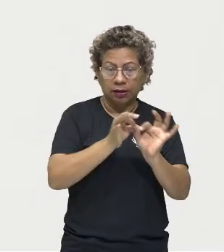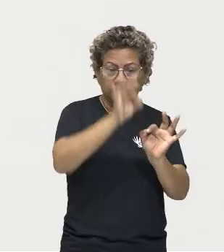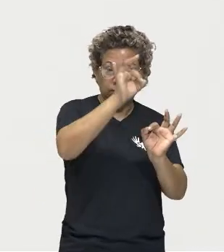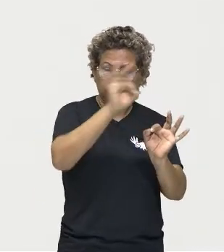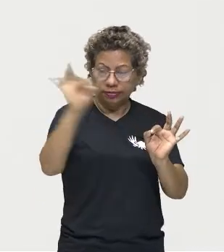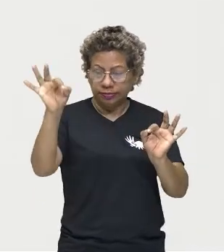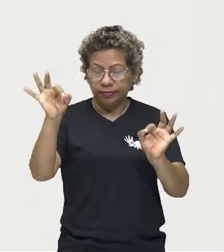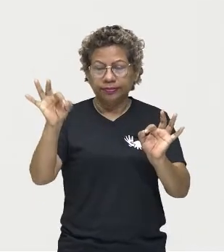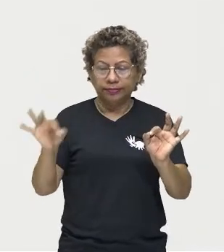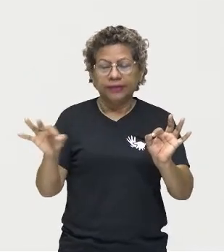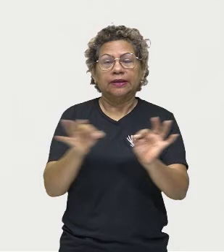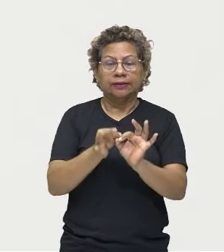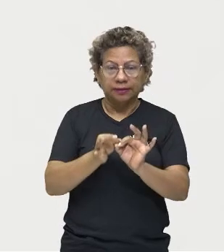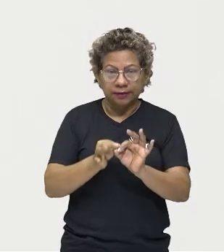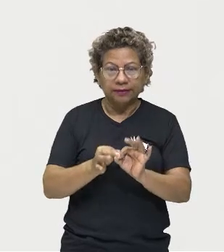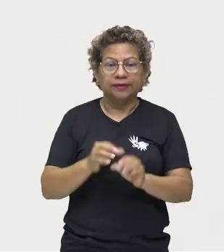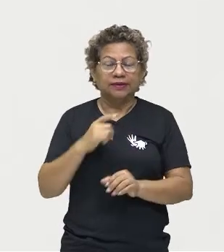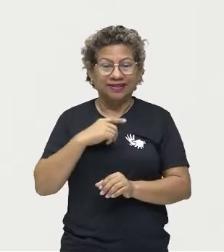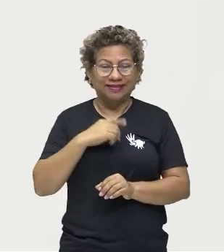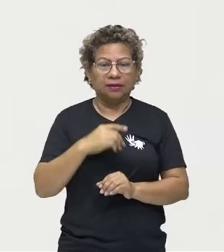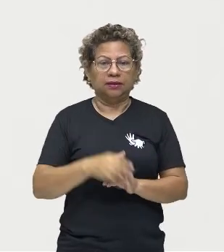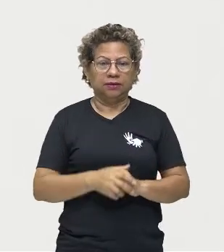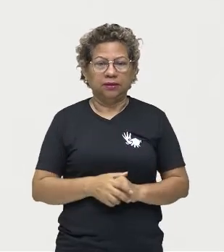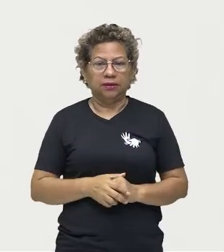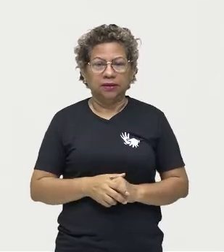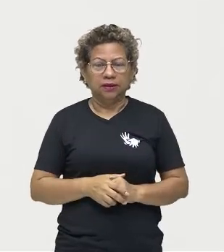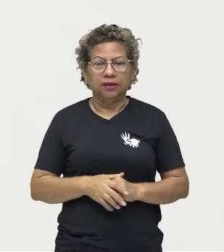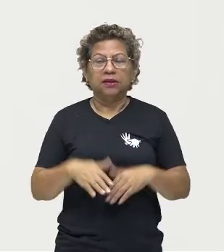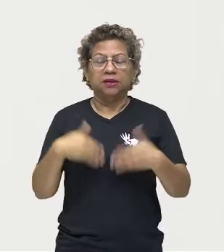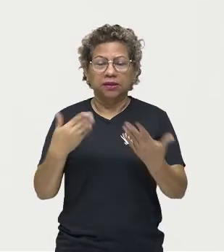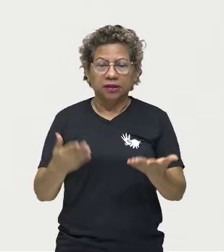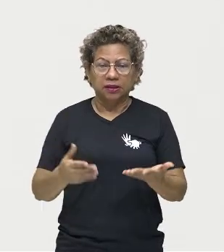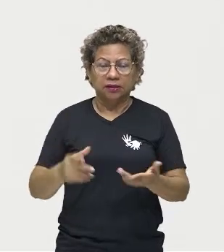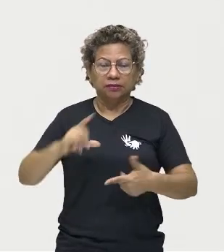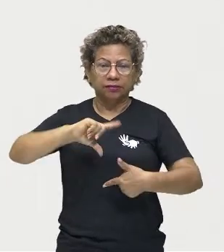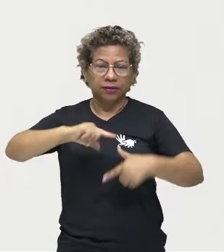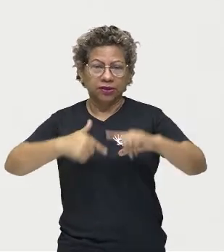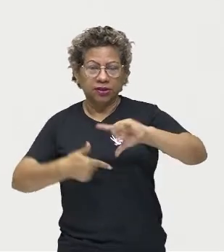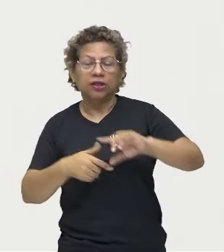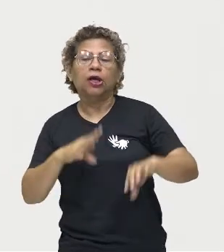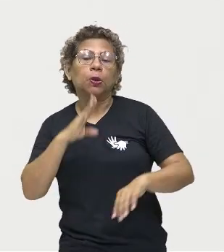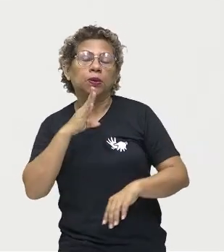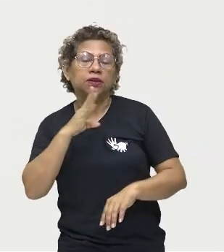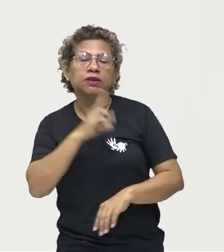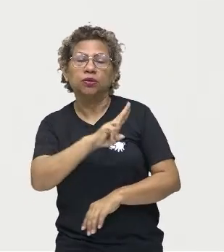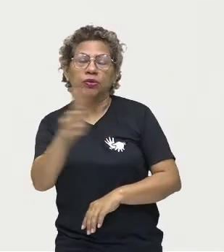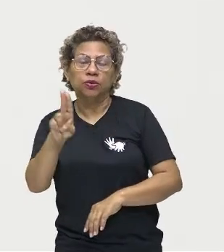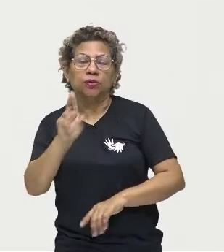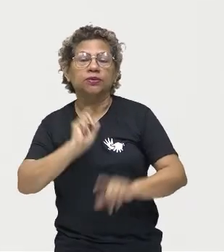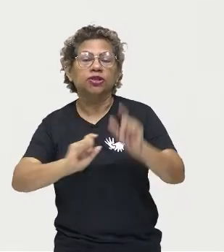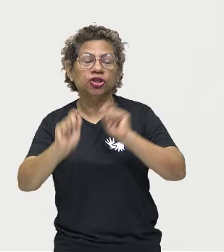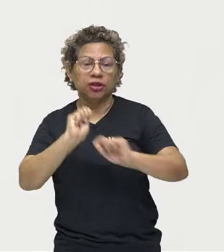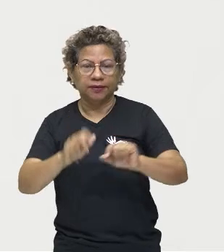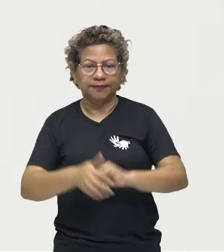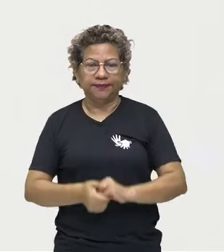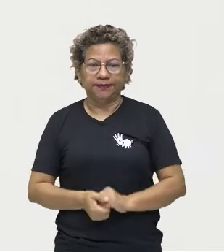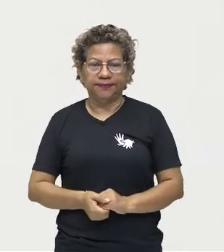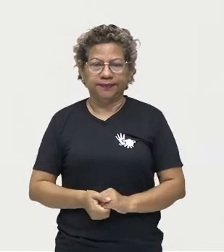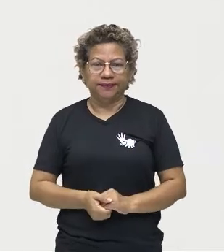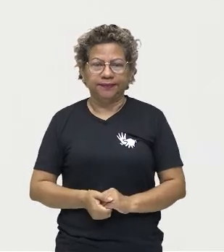das 3 casas. Em geometria, o ponto P é conhecido pelo nome de letra A,